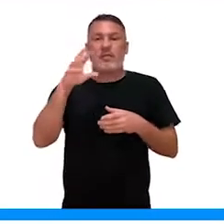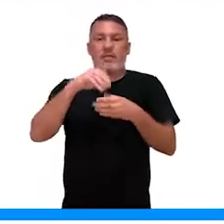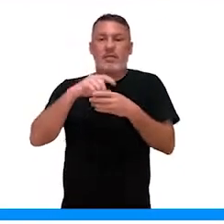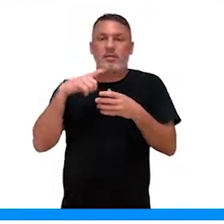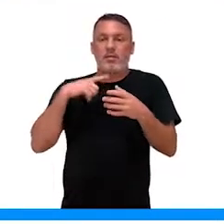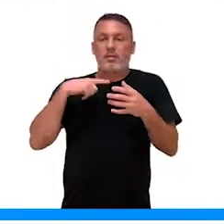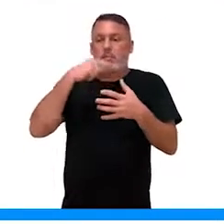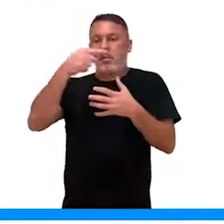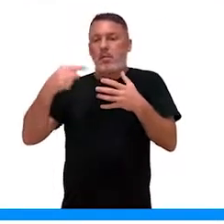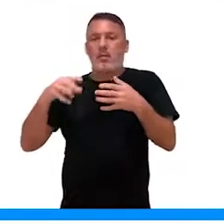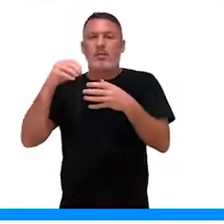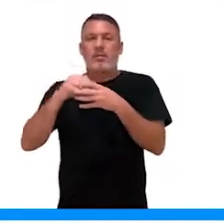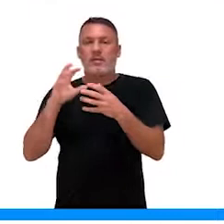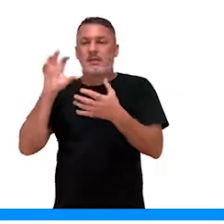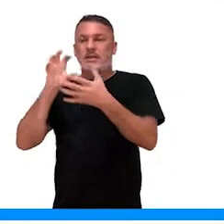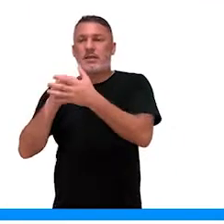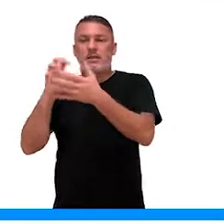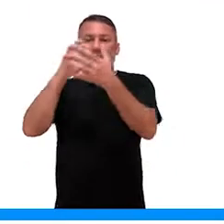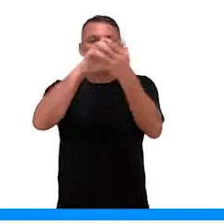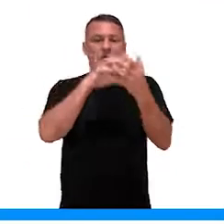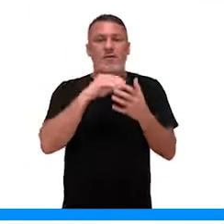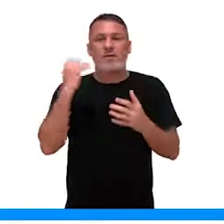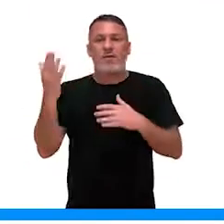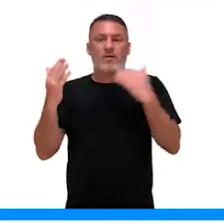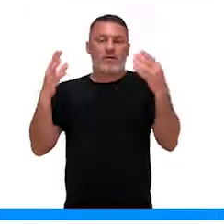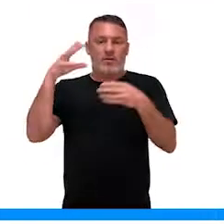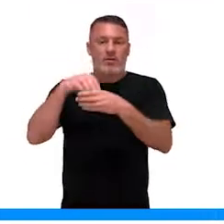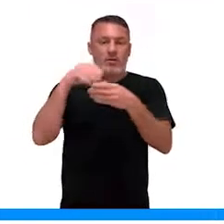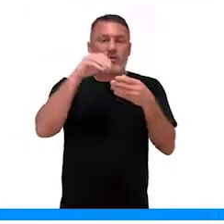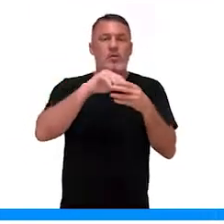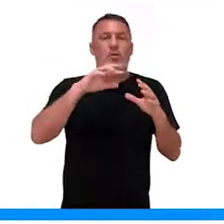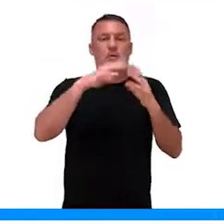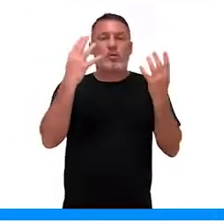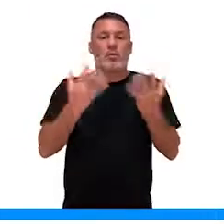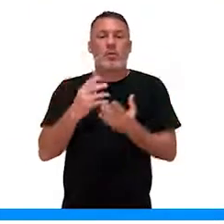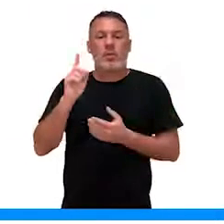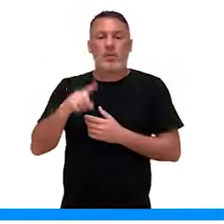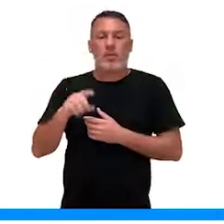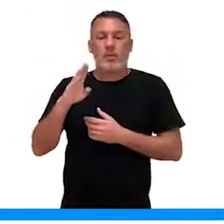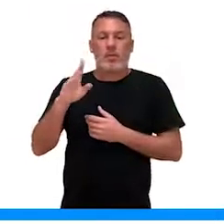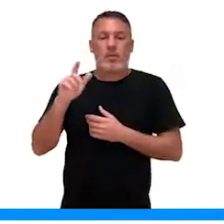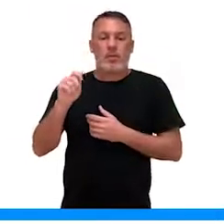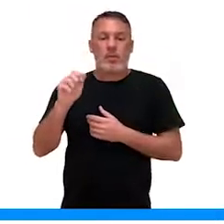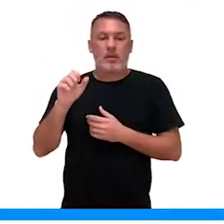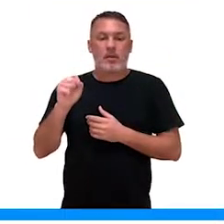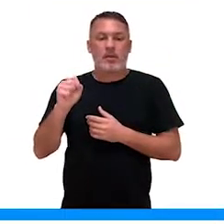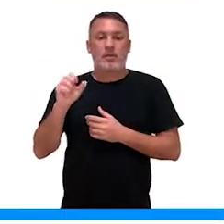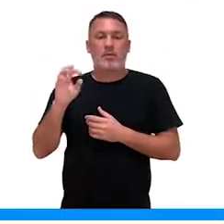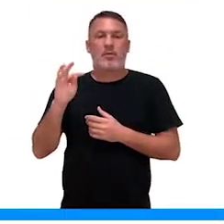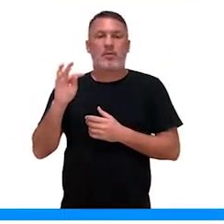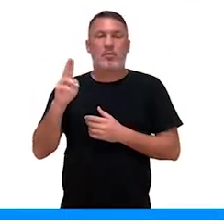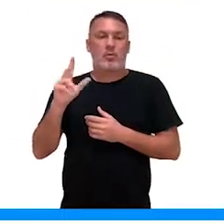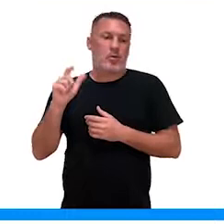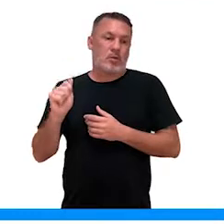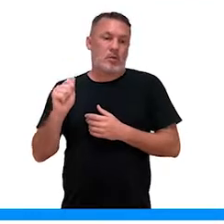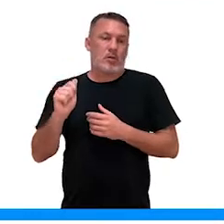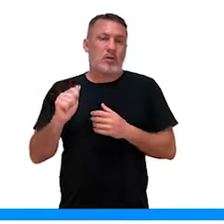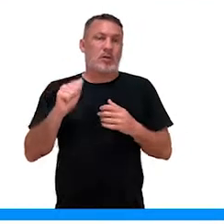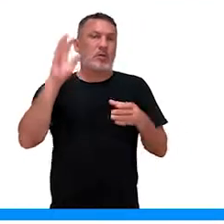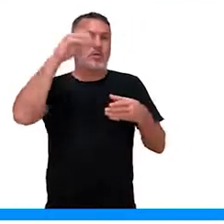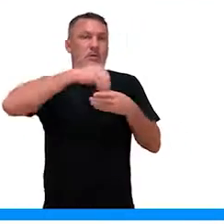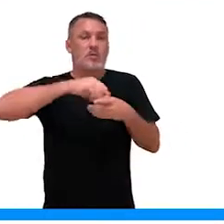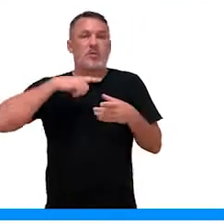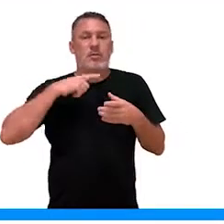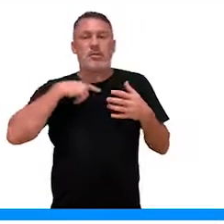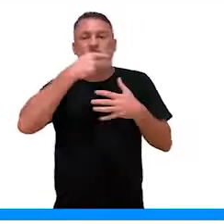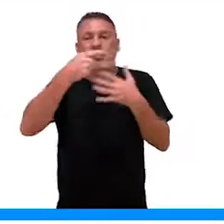para a periferia, a gente chama essa fase de blástula. E no caso dos mamíferos, tem um nome específico,